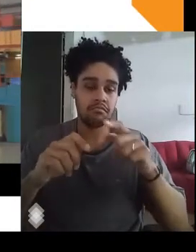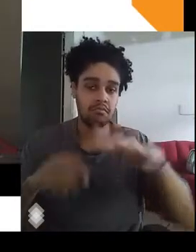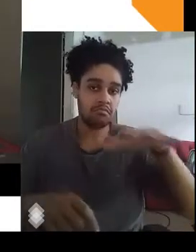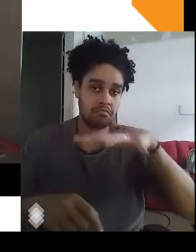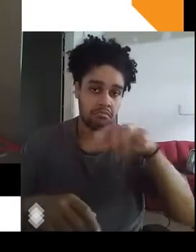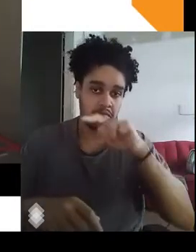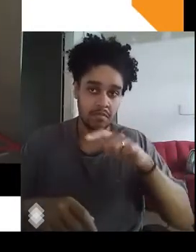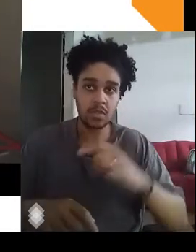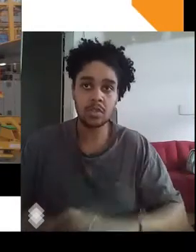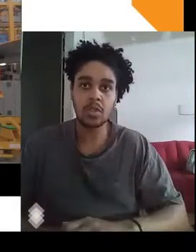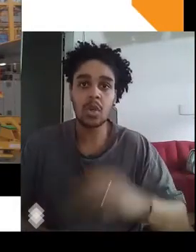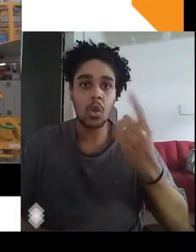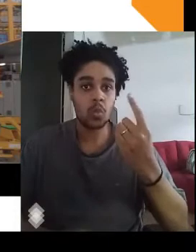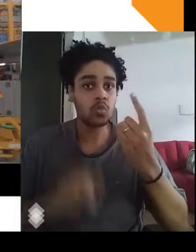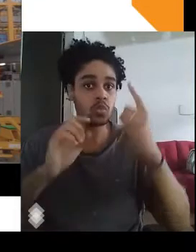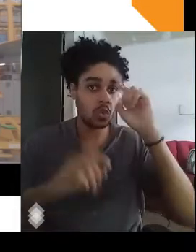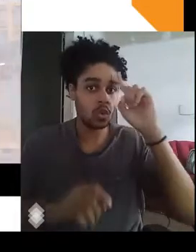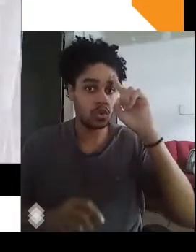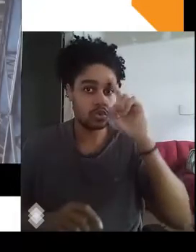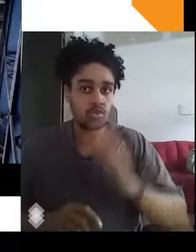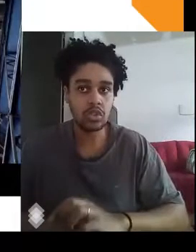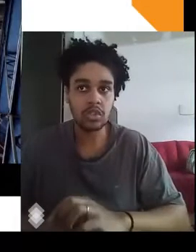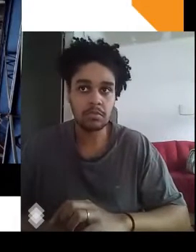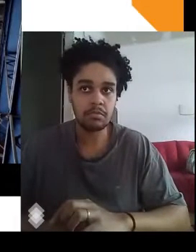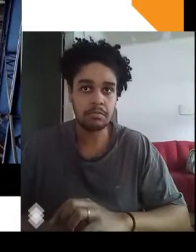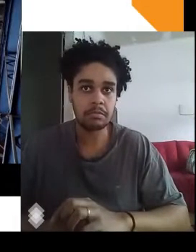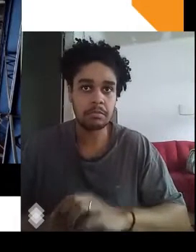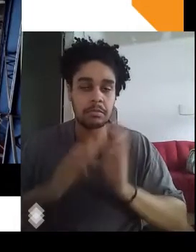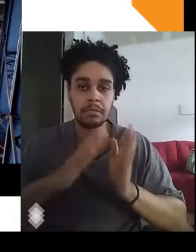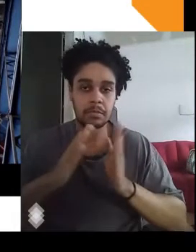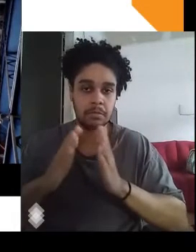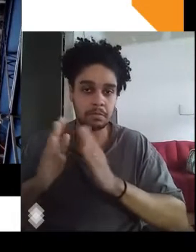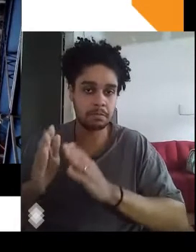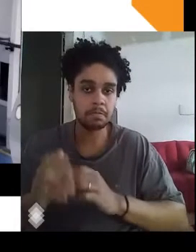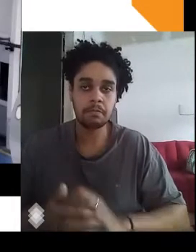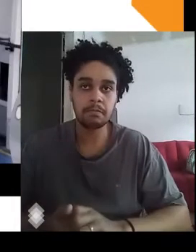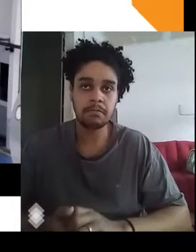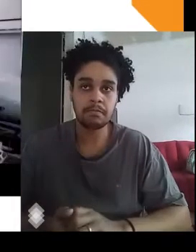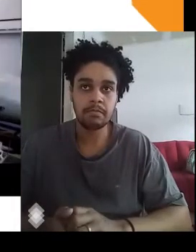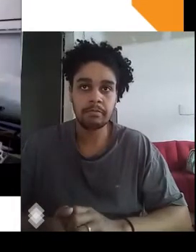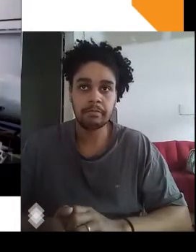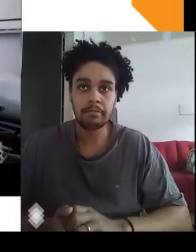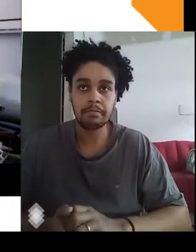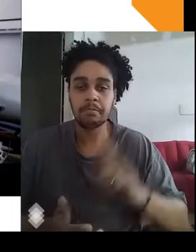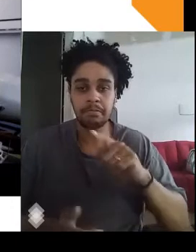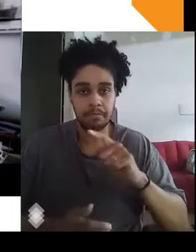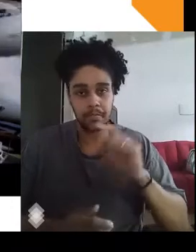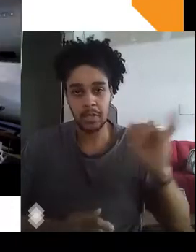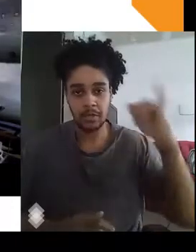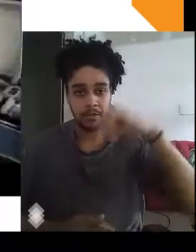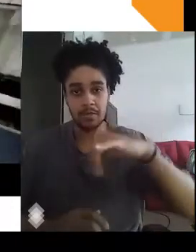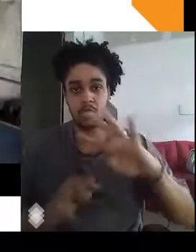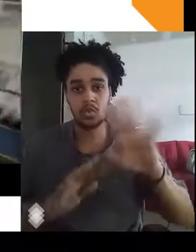aqui. Uma aeronave é finalizada e entregue por dia. Assim que são retiradas do Beluga, as peças vão para o primeiro estágio de produção. Aqui o